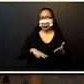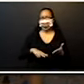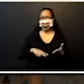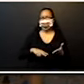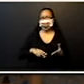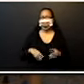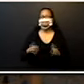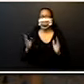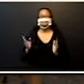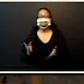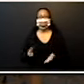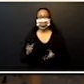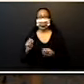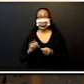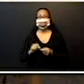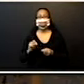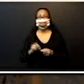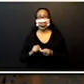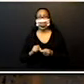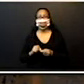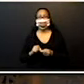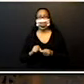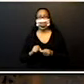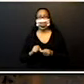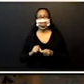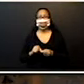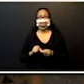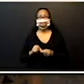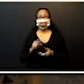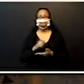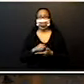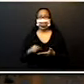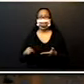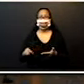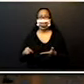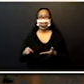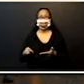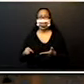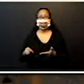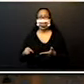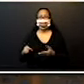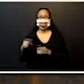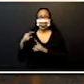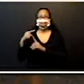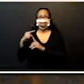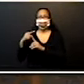Nós vamos fazer a escrita aditiva e multiplicativa. Lembra da